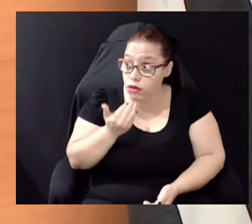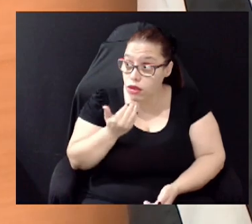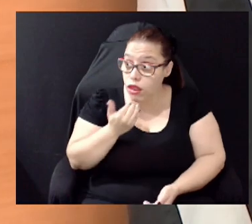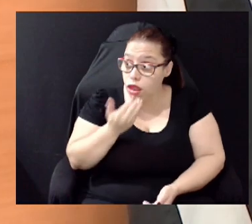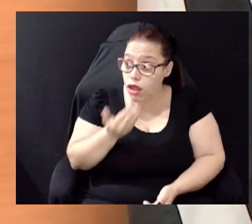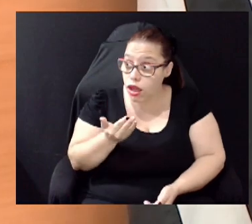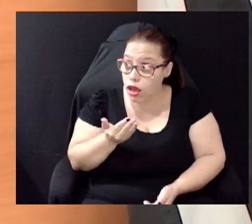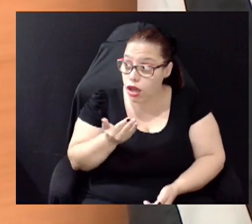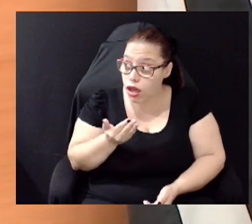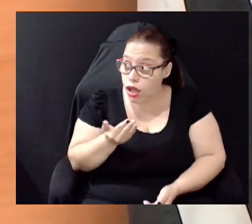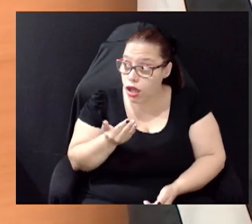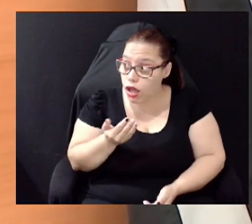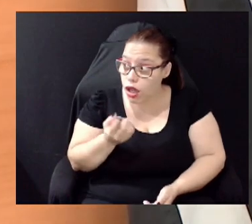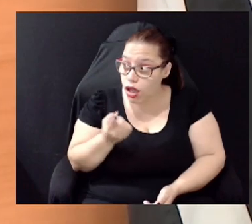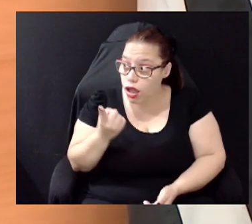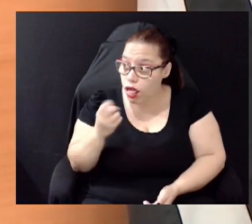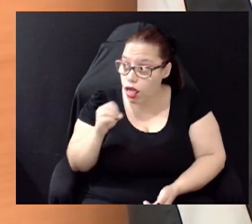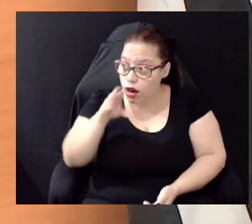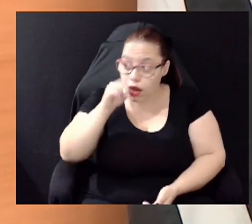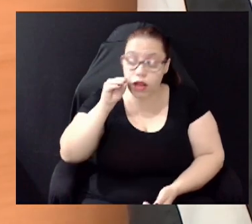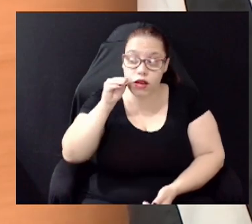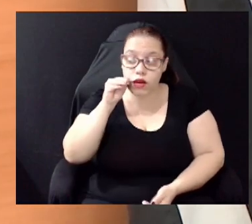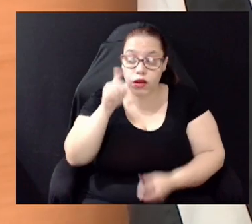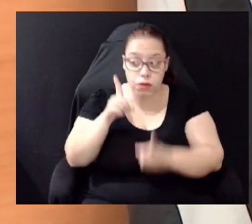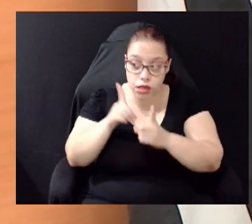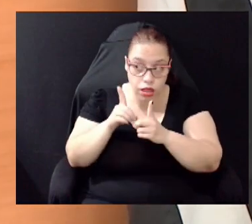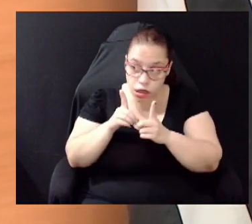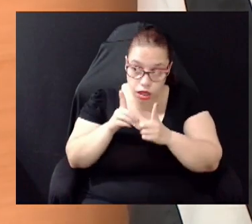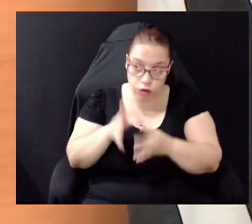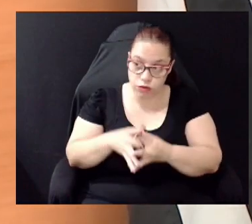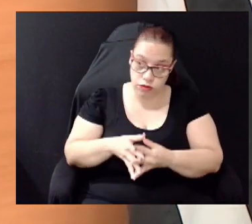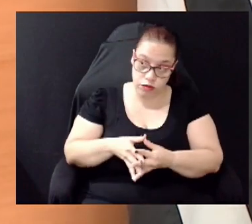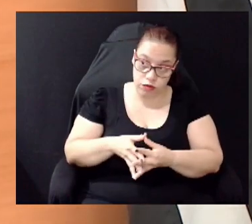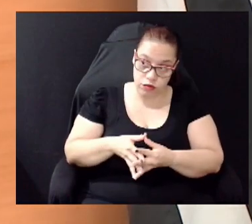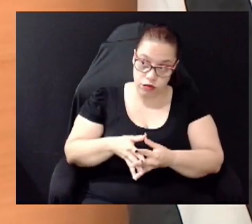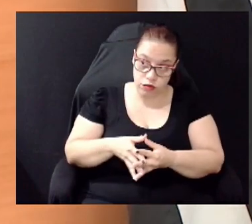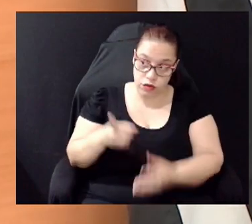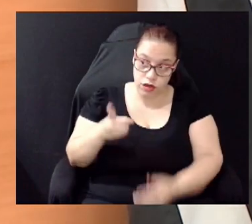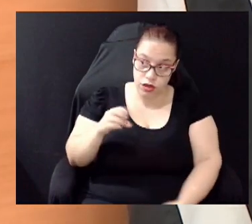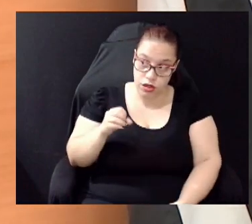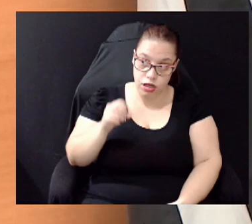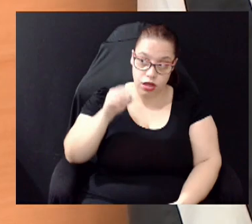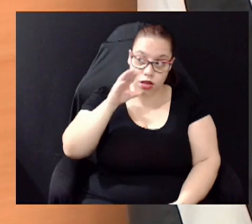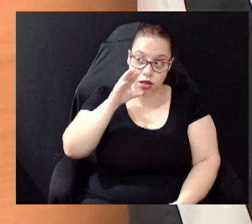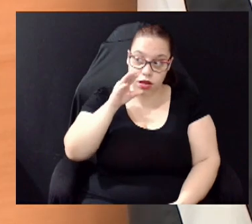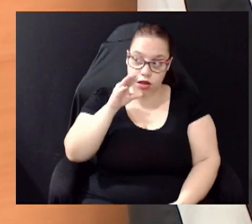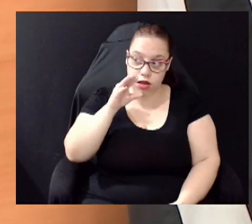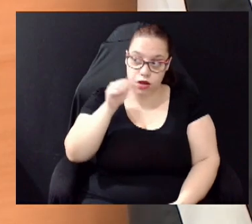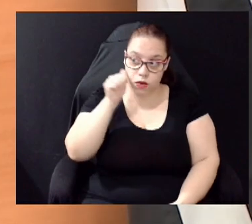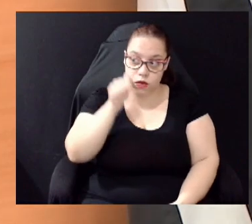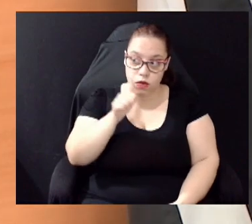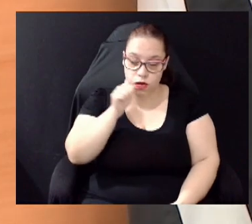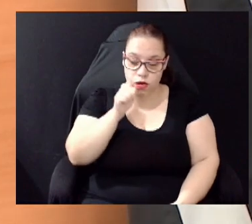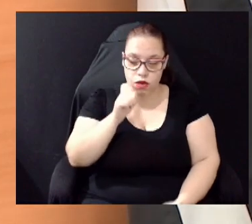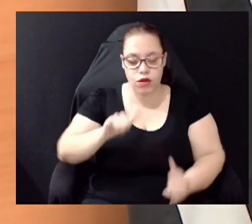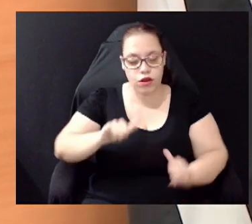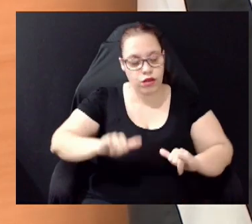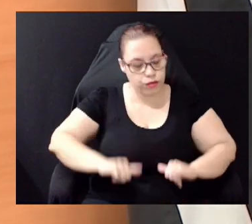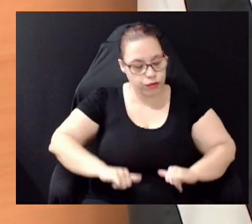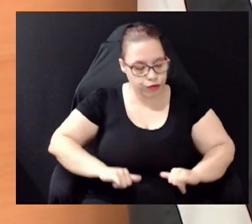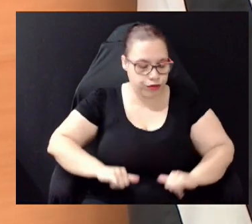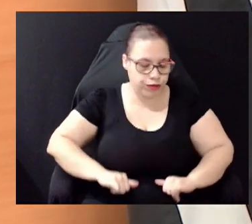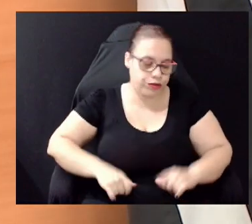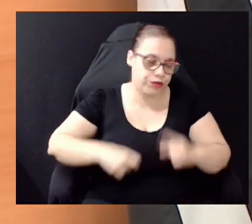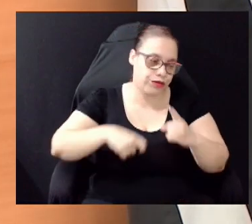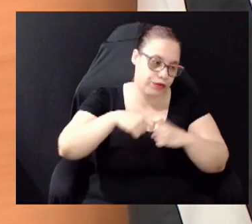colocar 10 funcionários para atender, e dentre eles 10 mulheres? Não, vai sofrer a violência lá dentro.